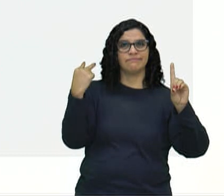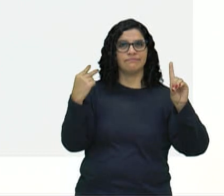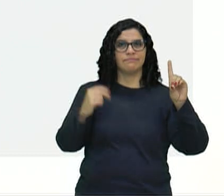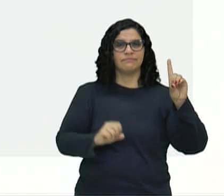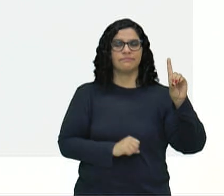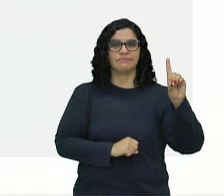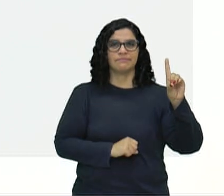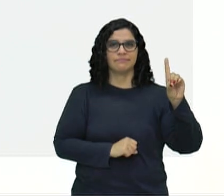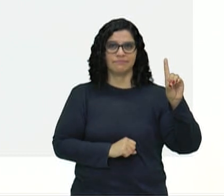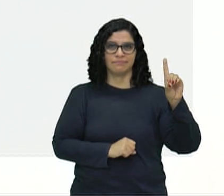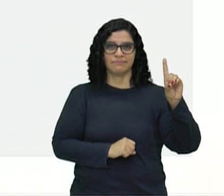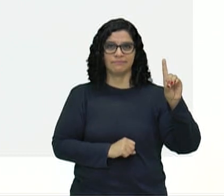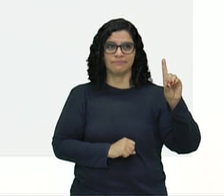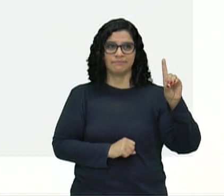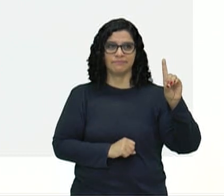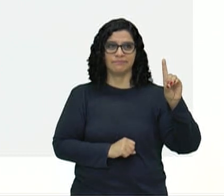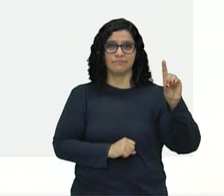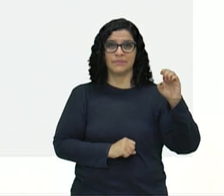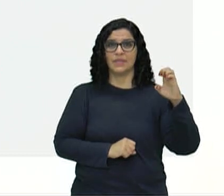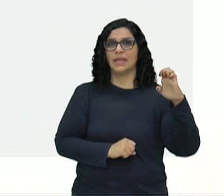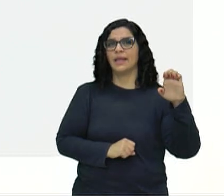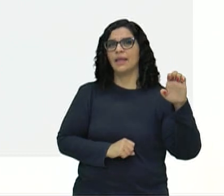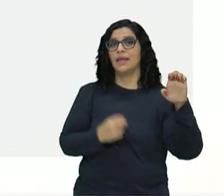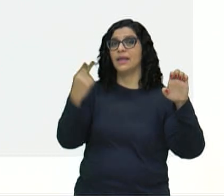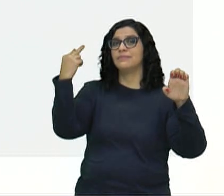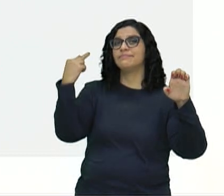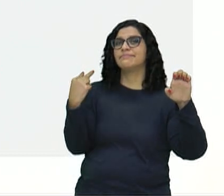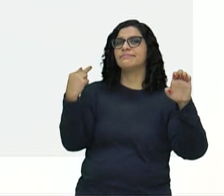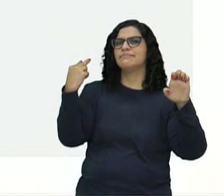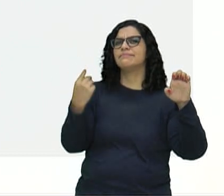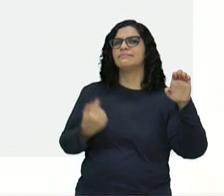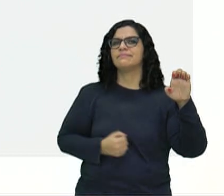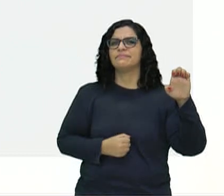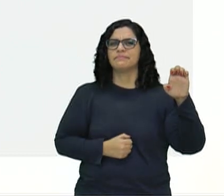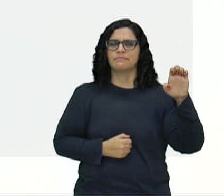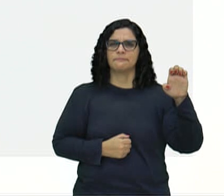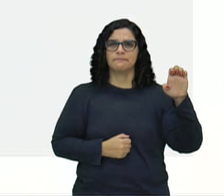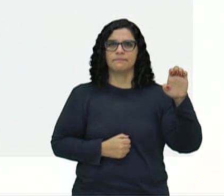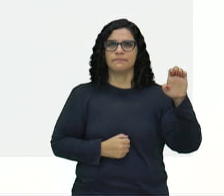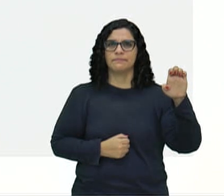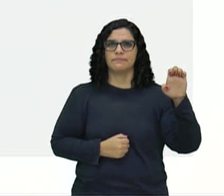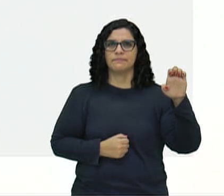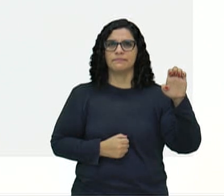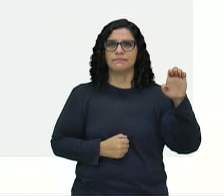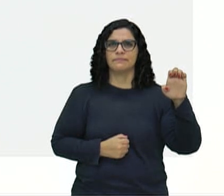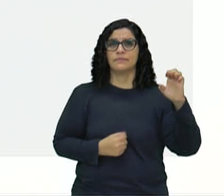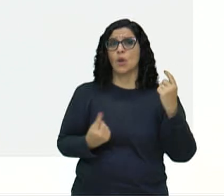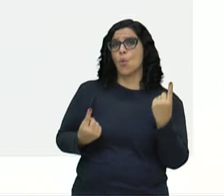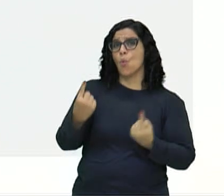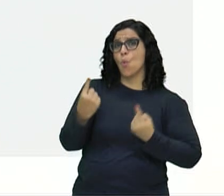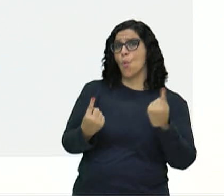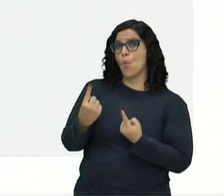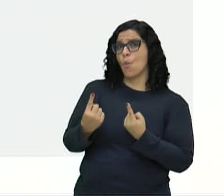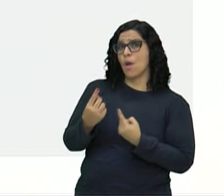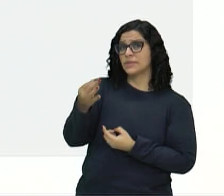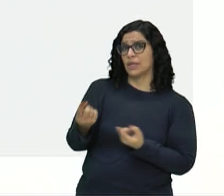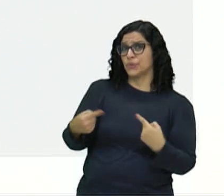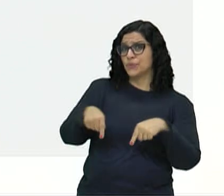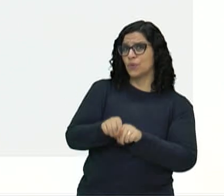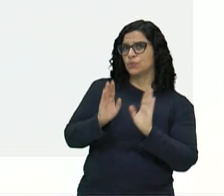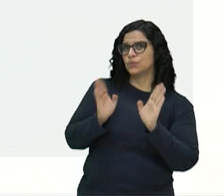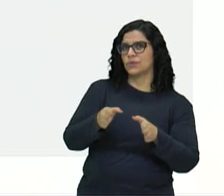D, ajudar no processo de difusão facilitada. Ou E, fornecer energia para processos celulares. Eu já volto.